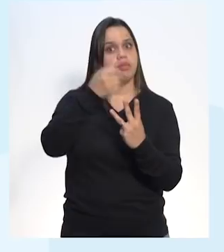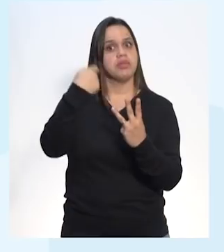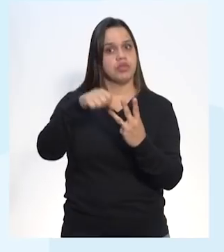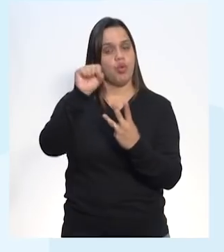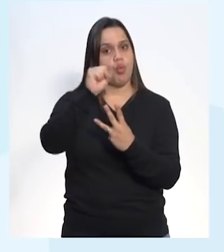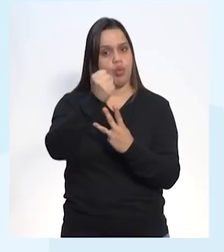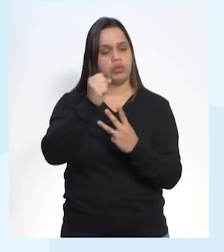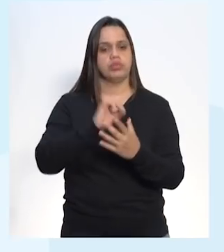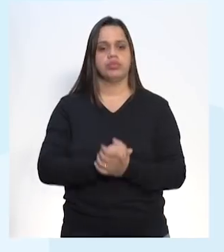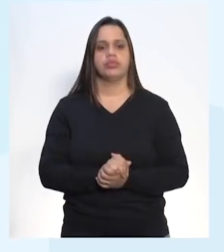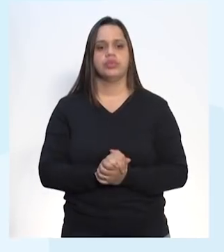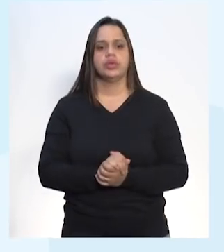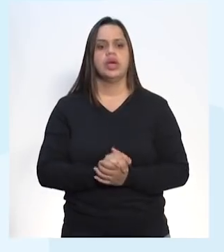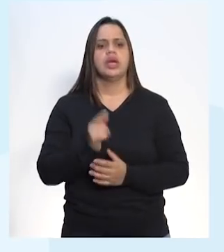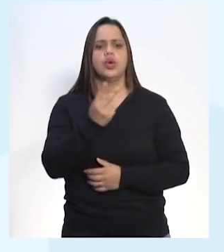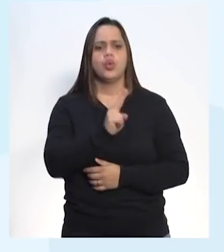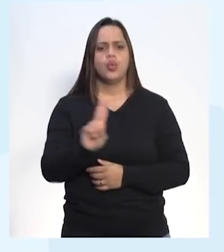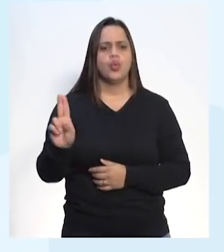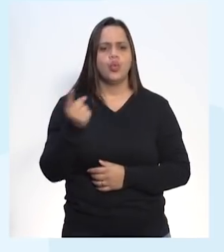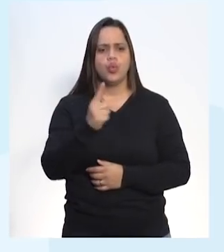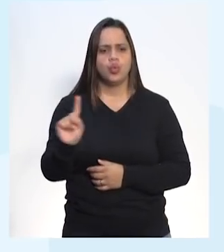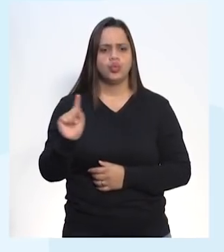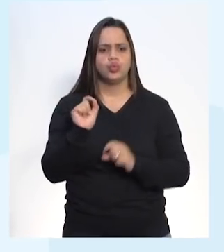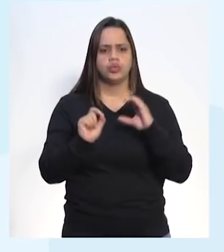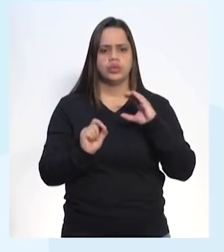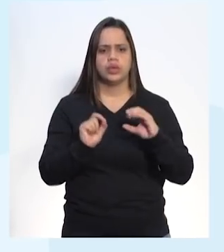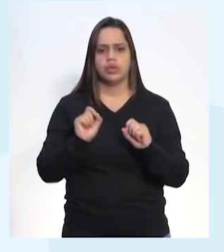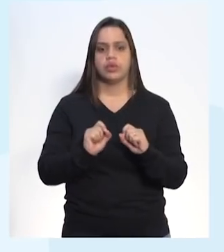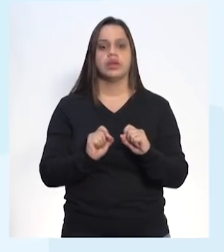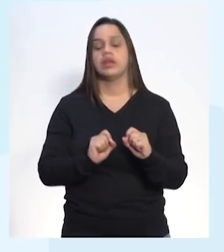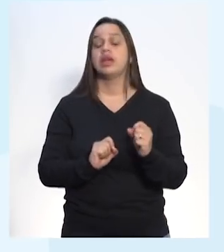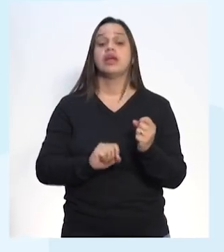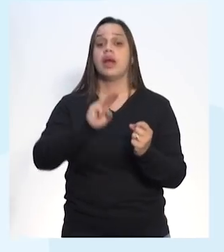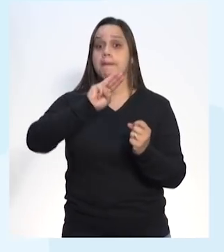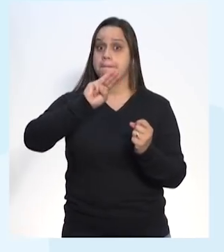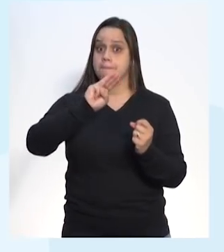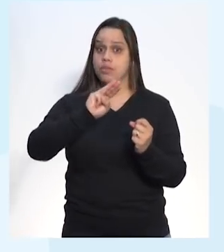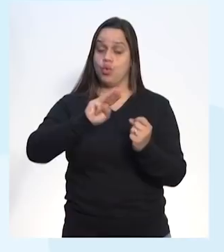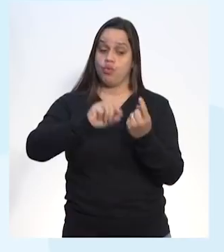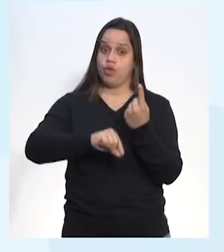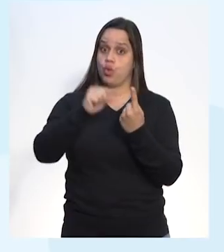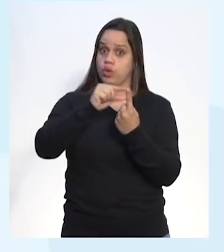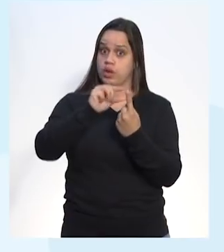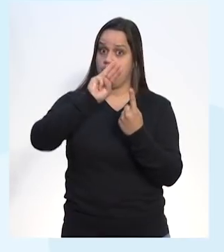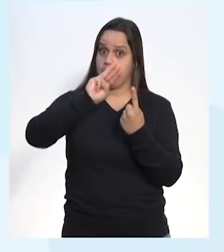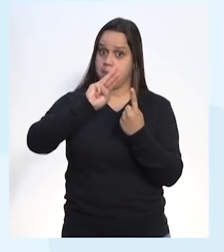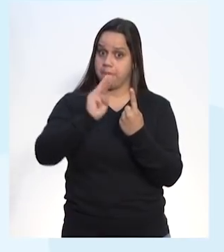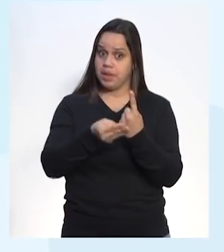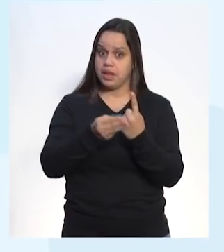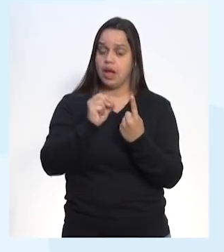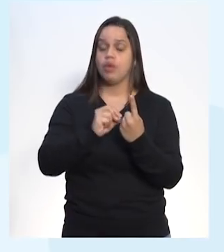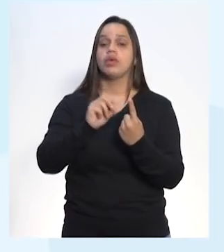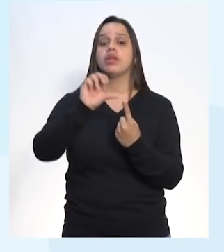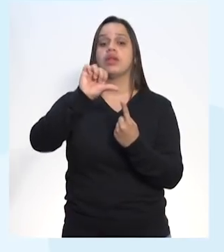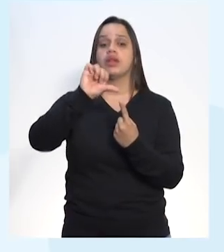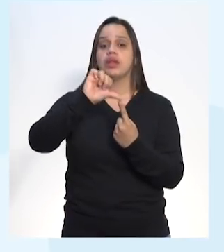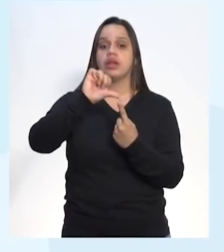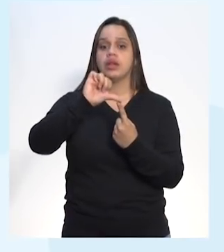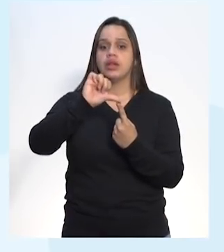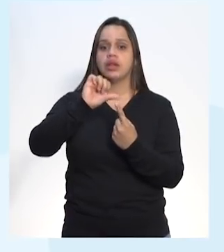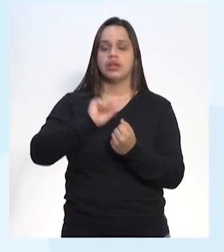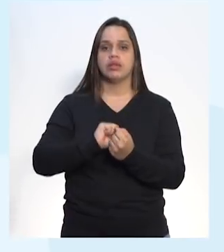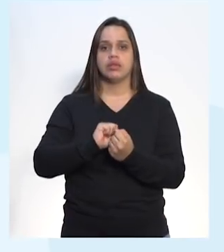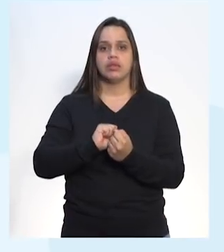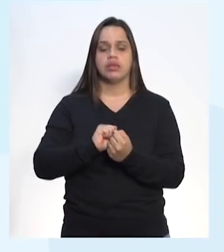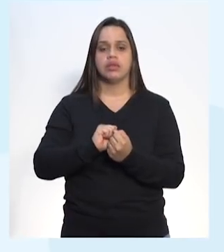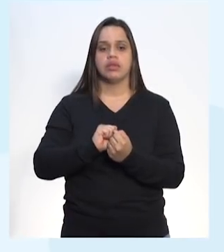ali, um número cuja unidade de milhar seja 9. Então eu quero um desses valores aí. Unidade de milhão.